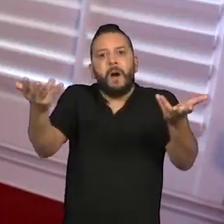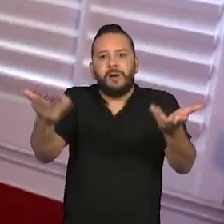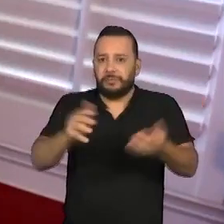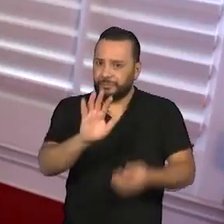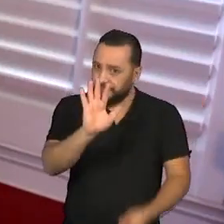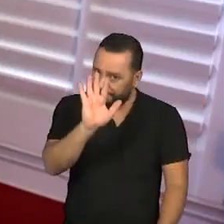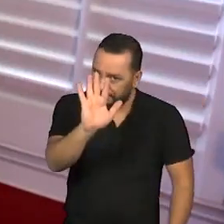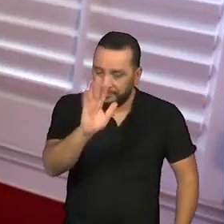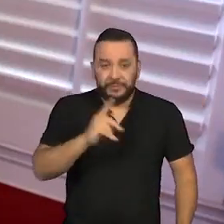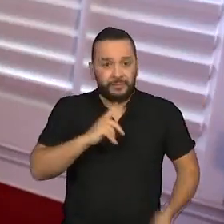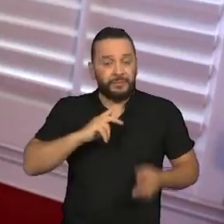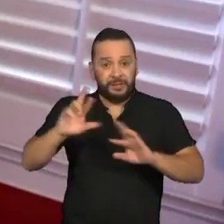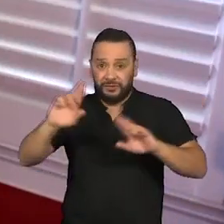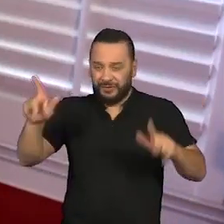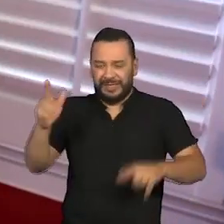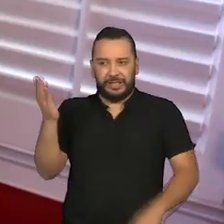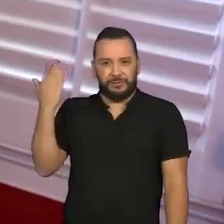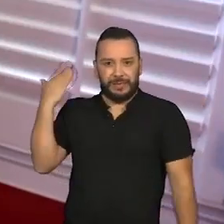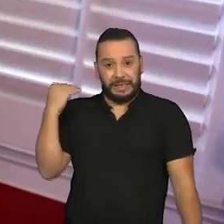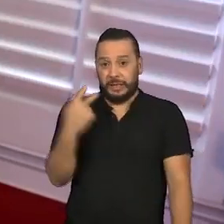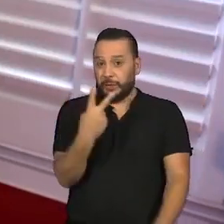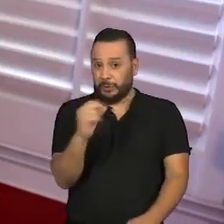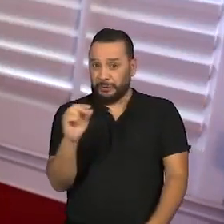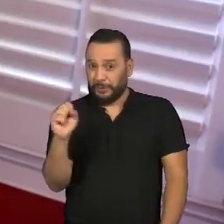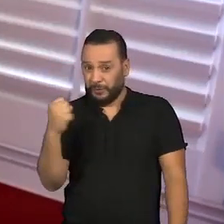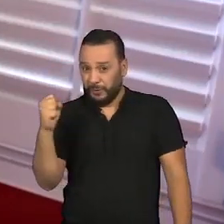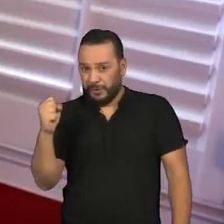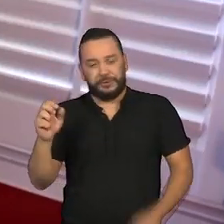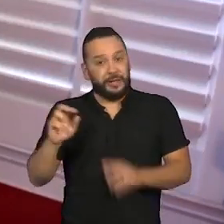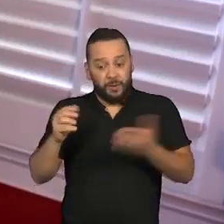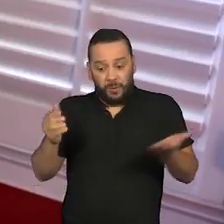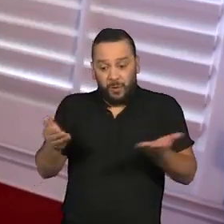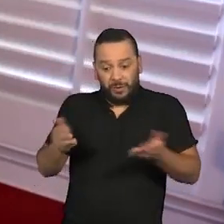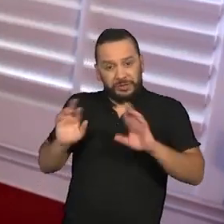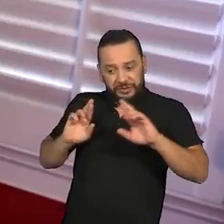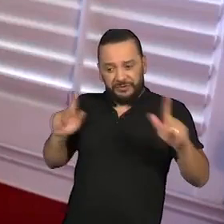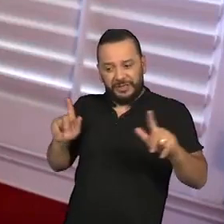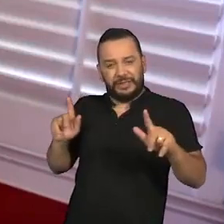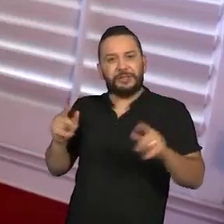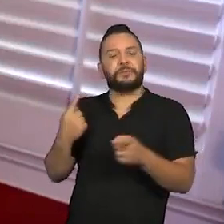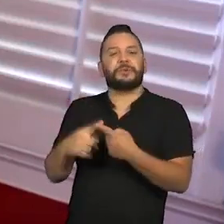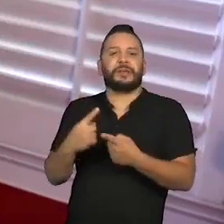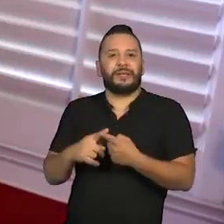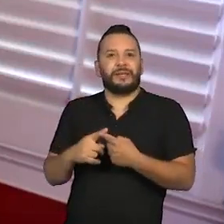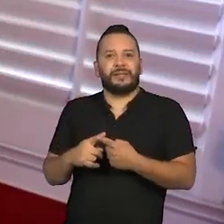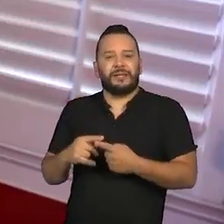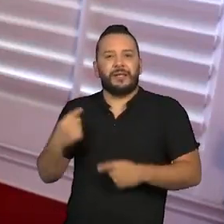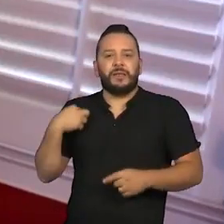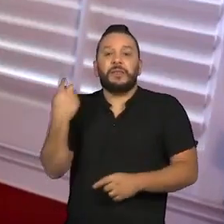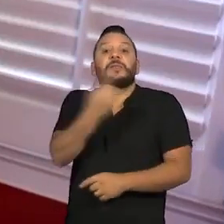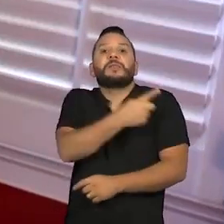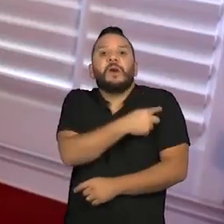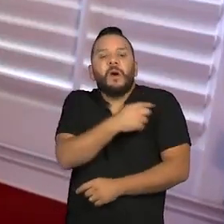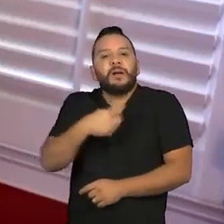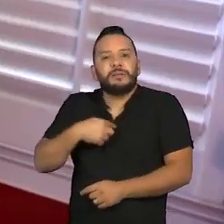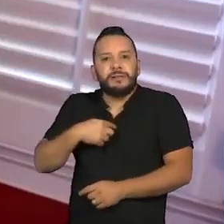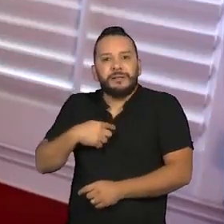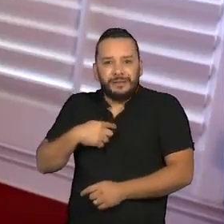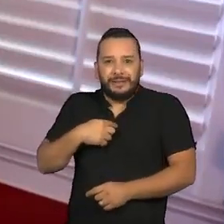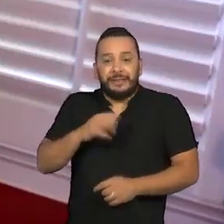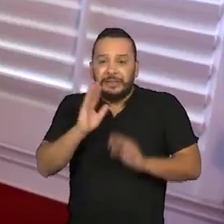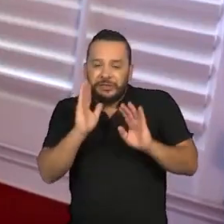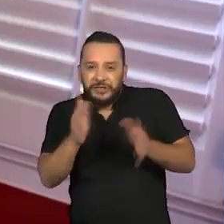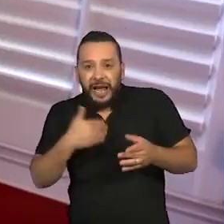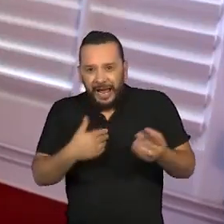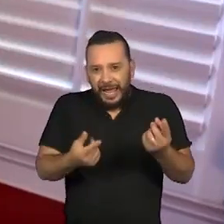uma coisa muito diferente da crise de 2008. A gente não está tratando de resolver a crise por meio dessas